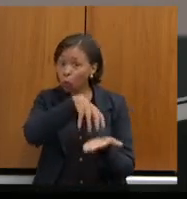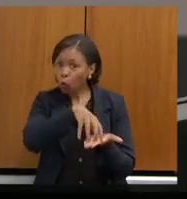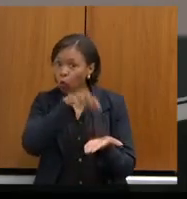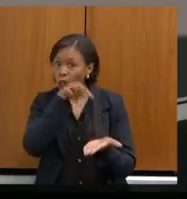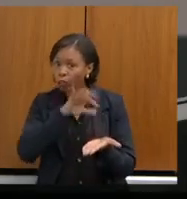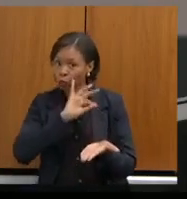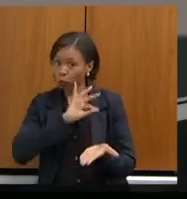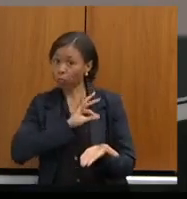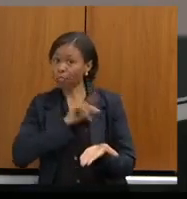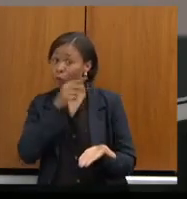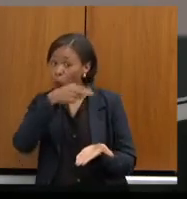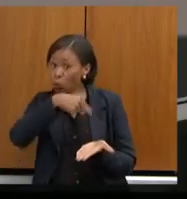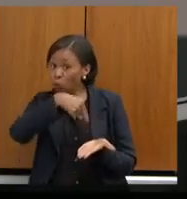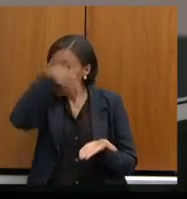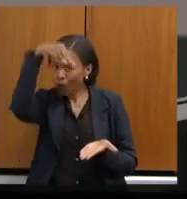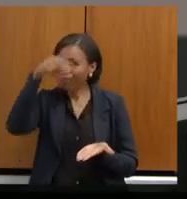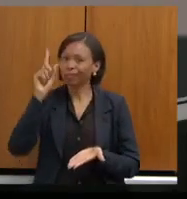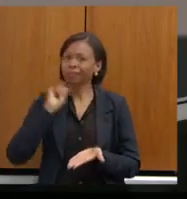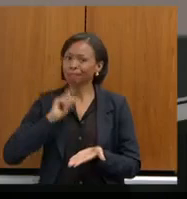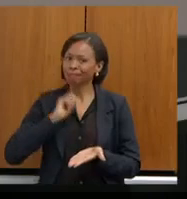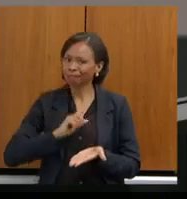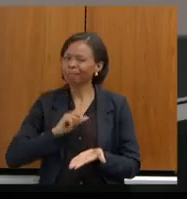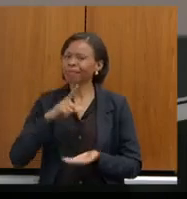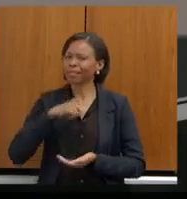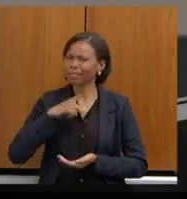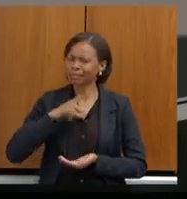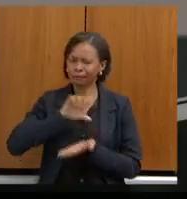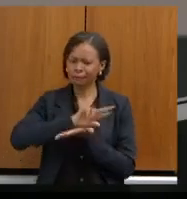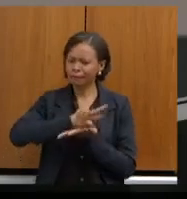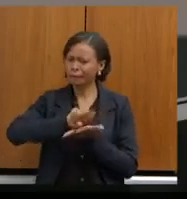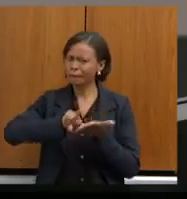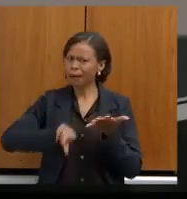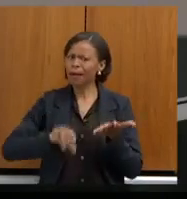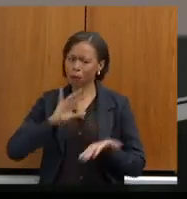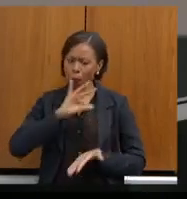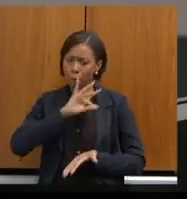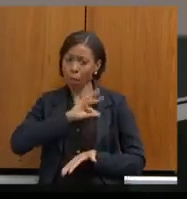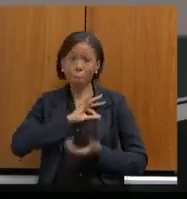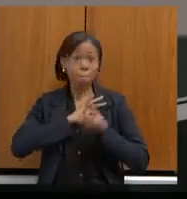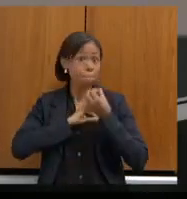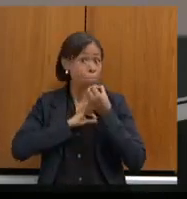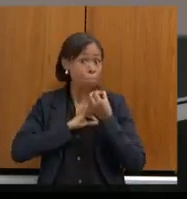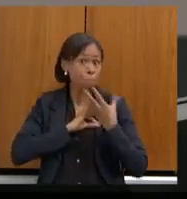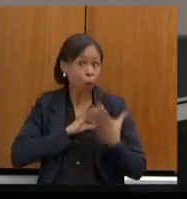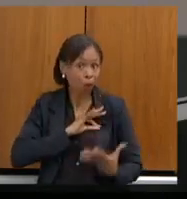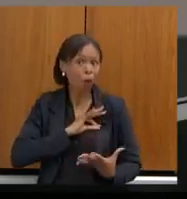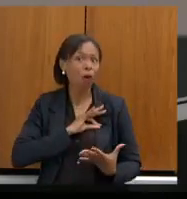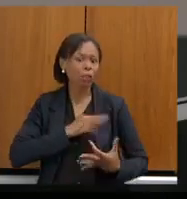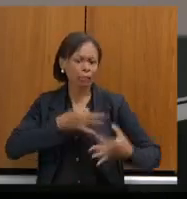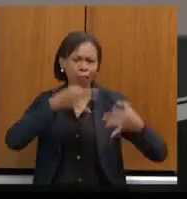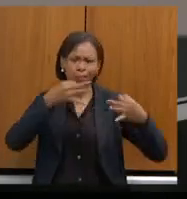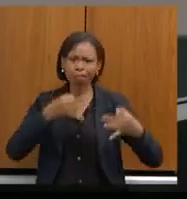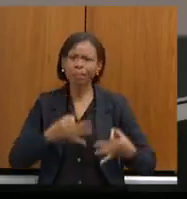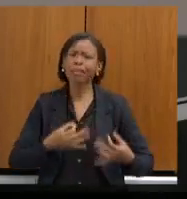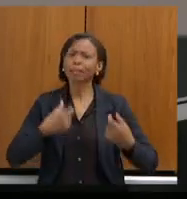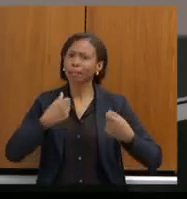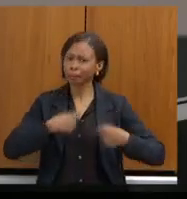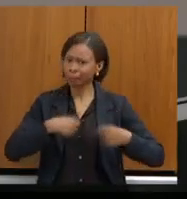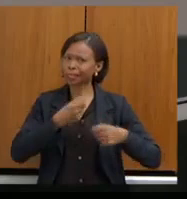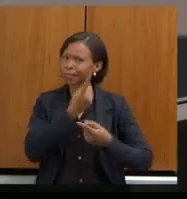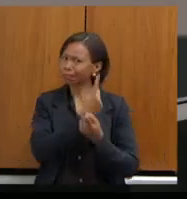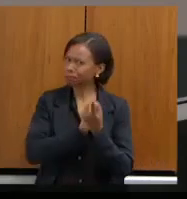Minas Tem muito policial bom muito policial correto e que merece estar na lista das promoções